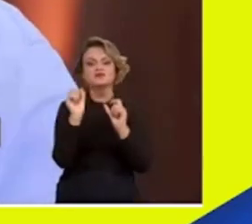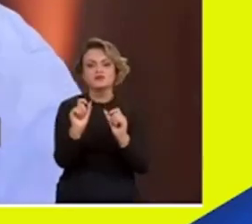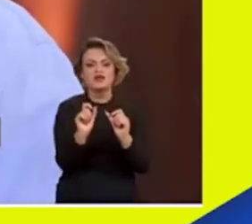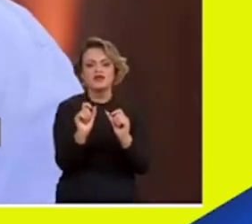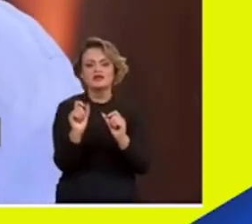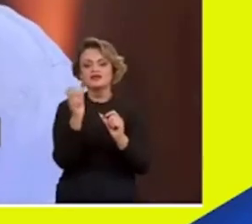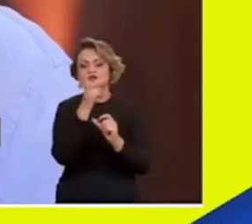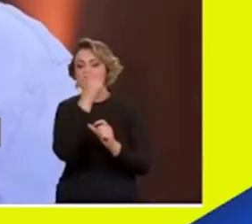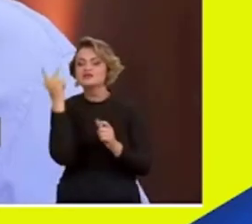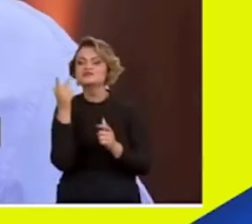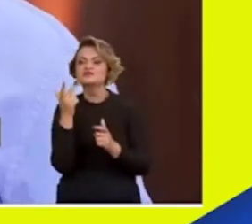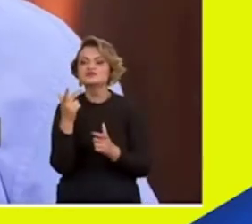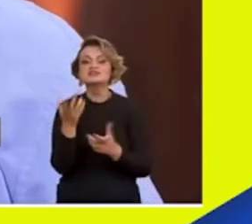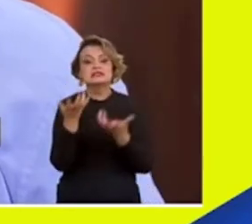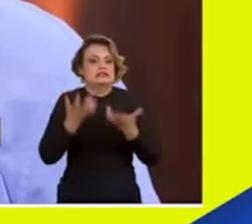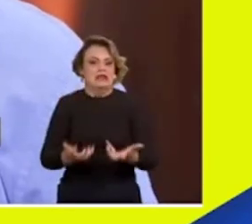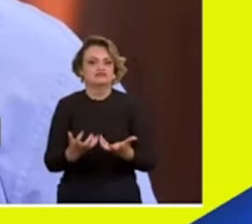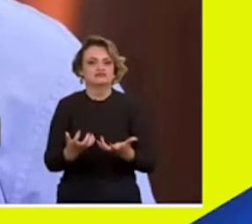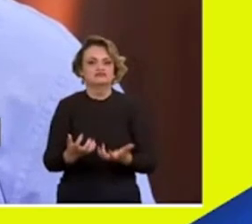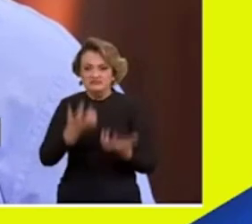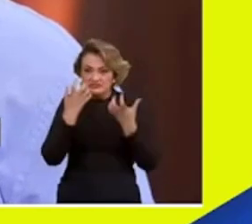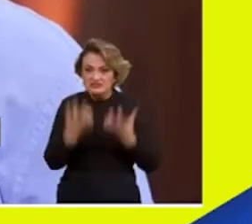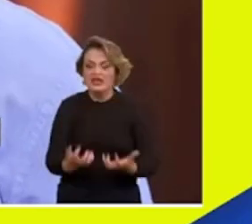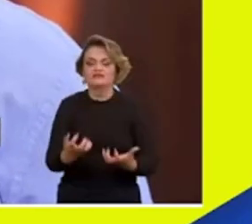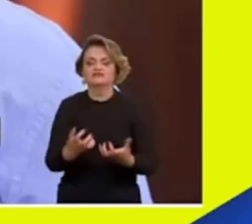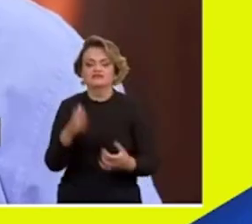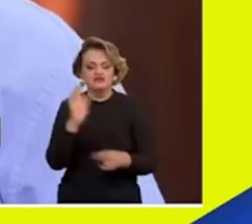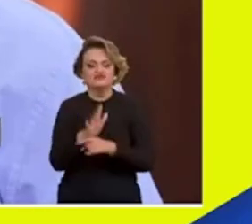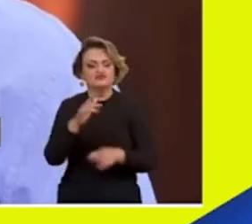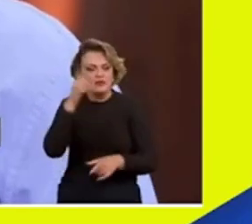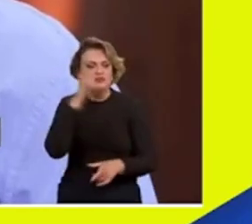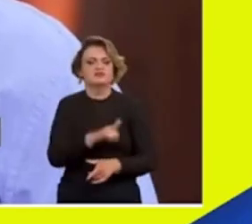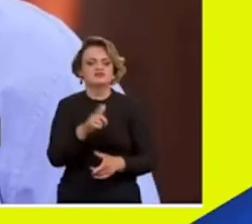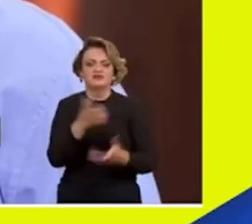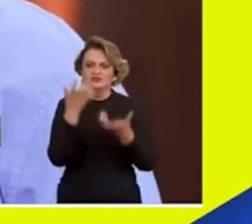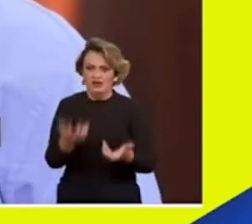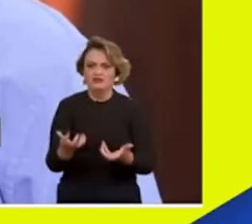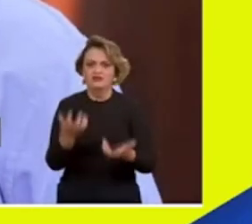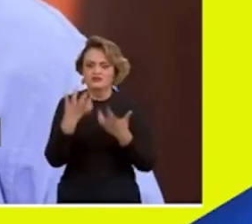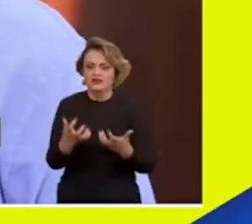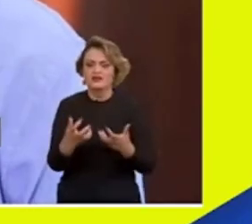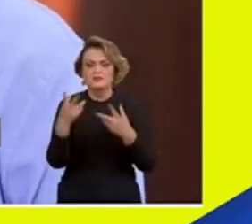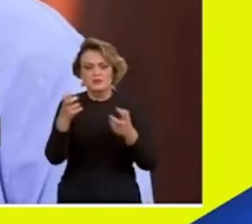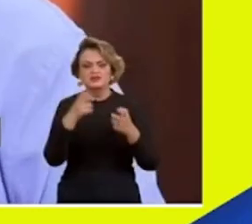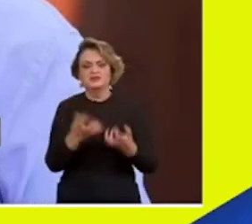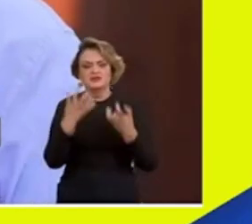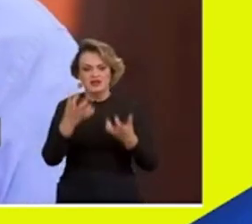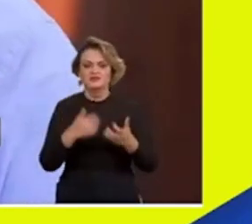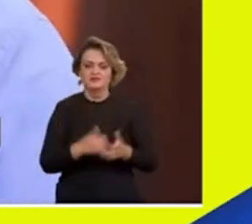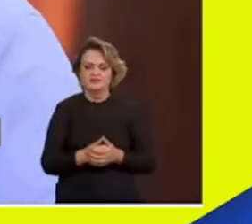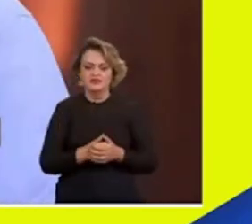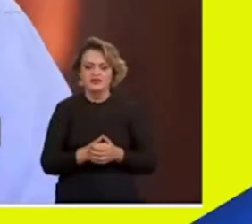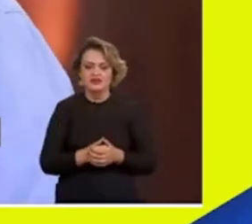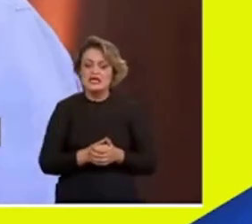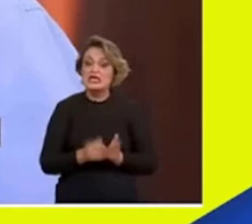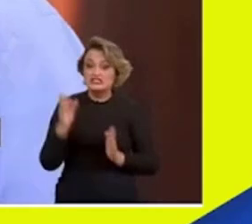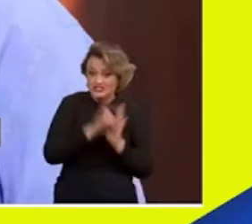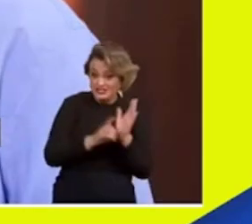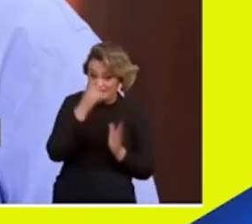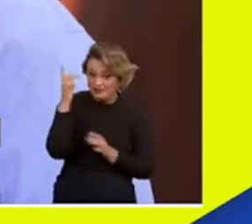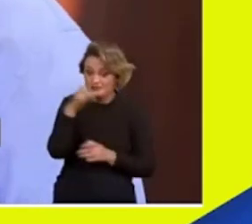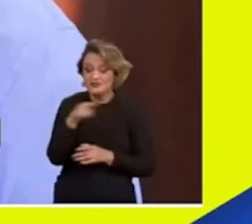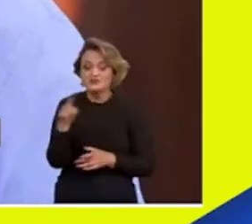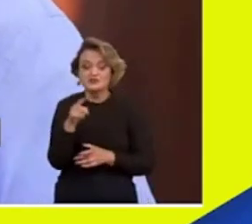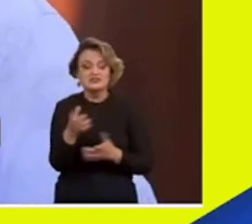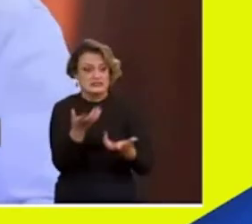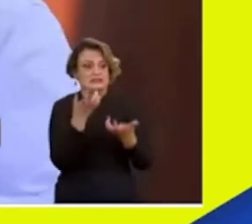boa vontade de fazer as coisas acontecer. O que eu sinto é isso. Sabe? E é direito das pessoas quererem fazer acontecer e